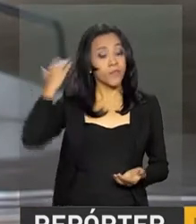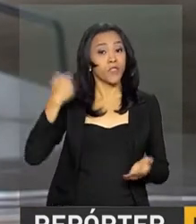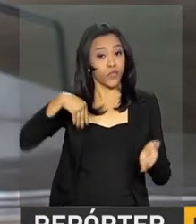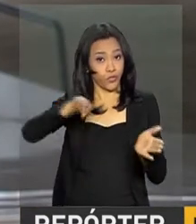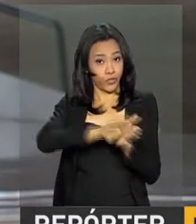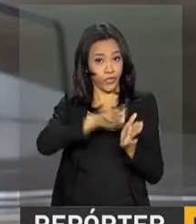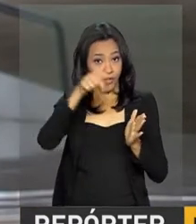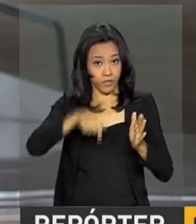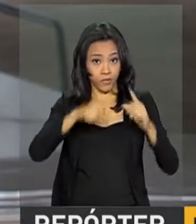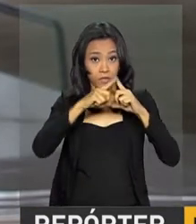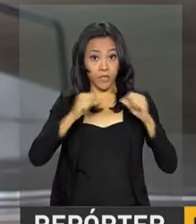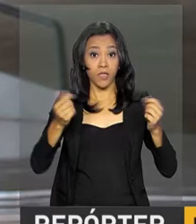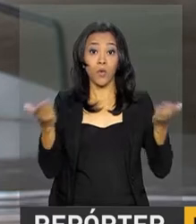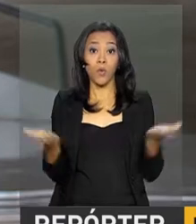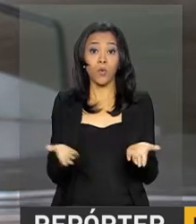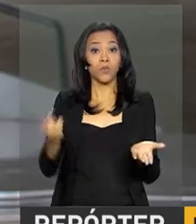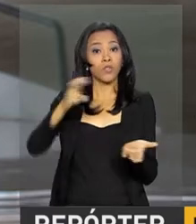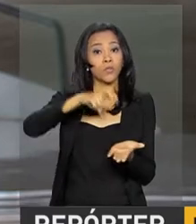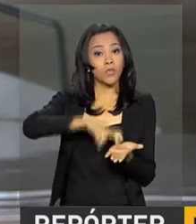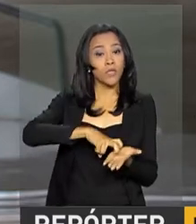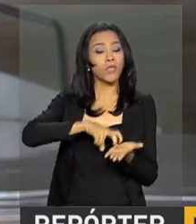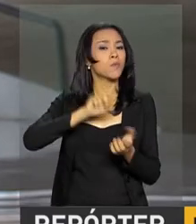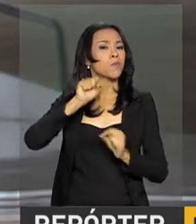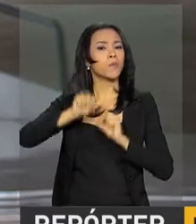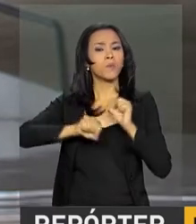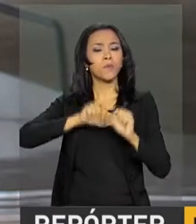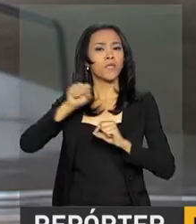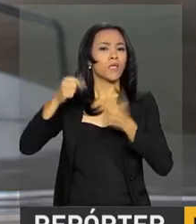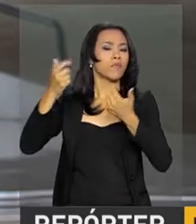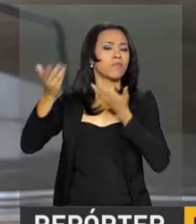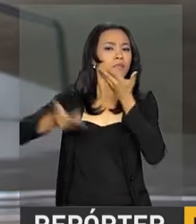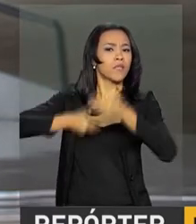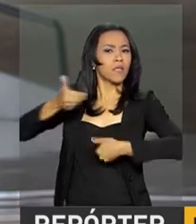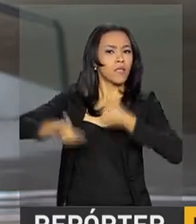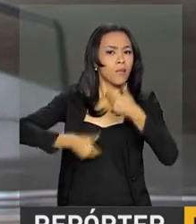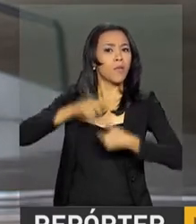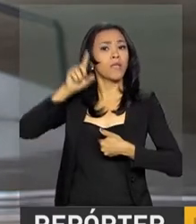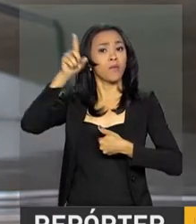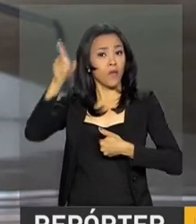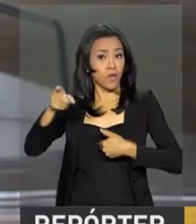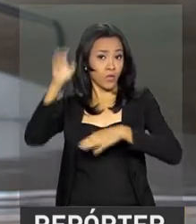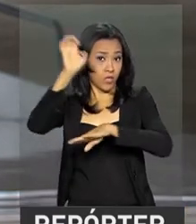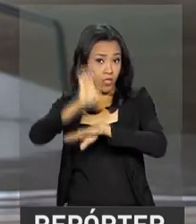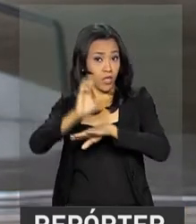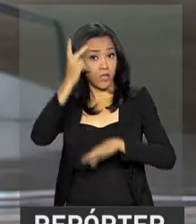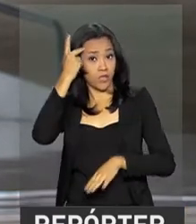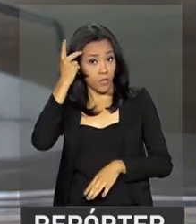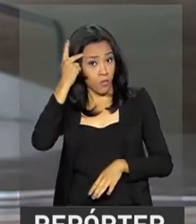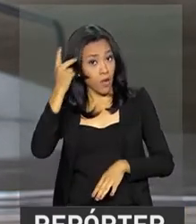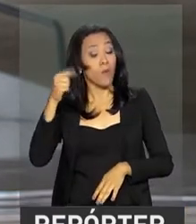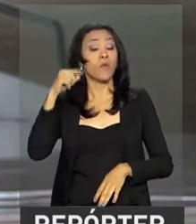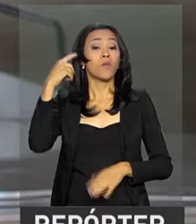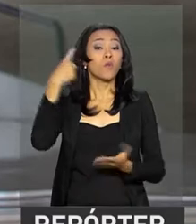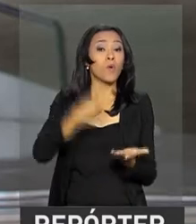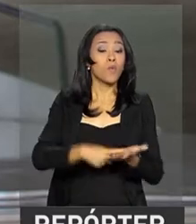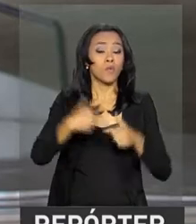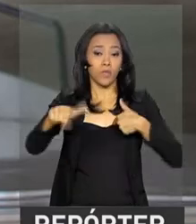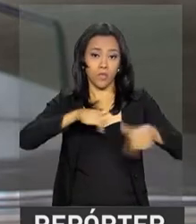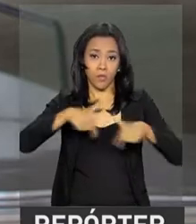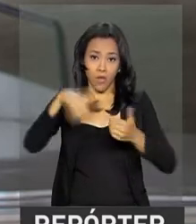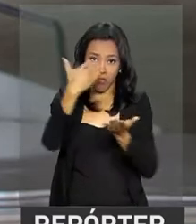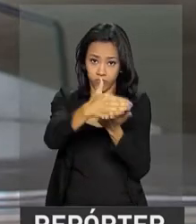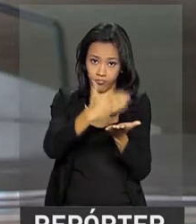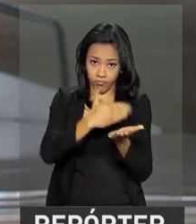na manhã de hoje após um tratamento médico em são paulo por enquanto na agenda do presidente consta apenas